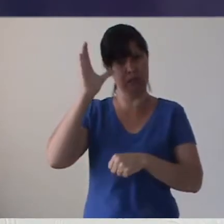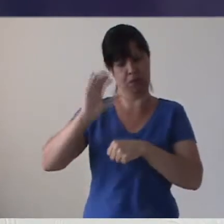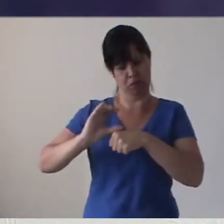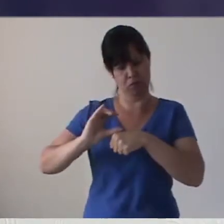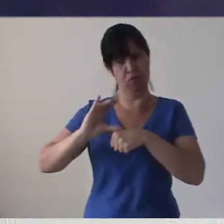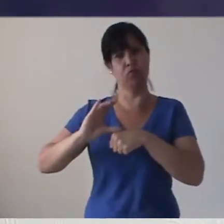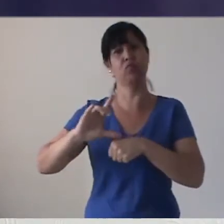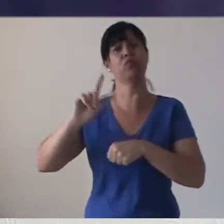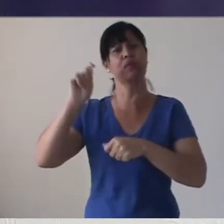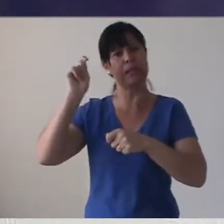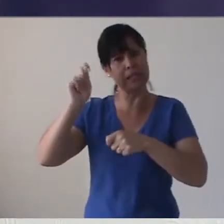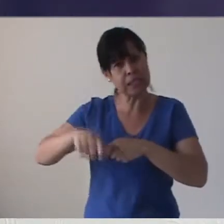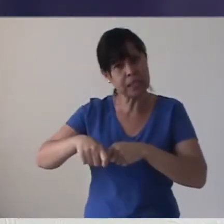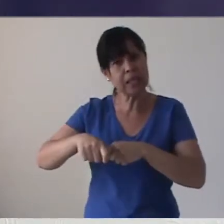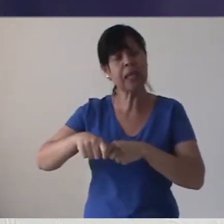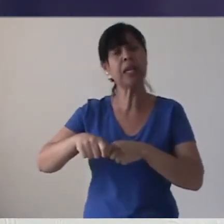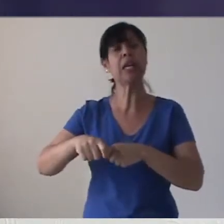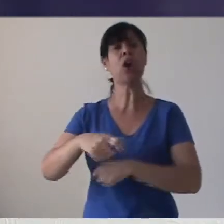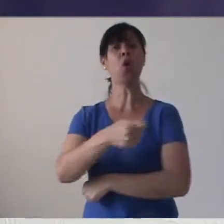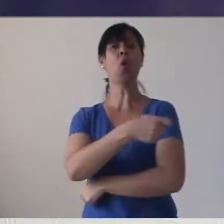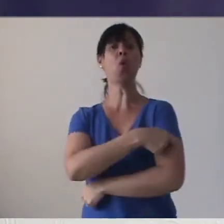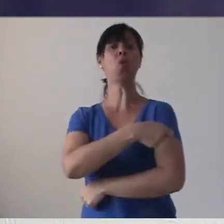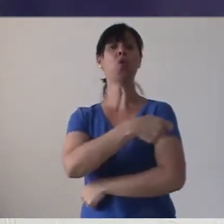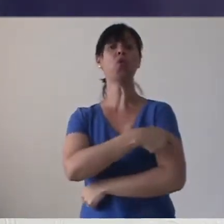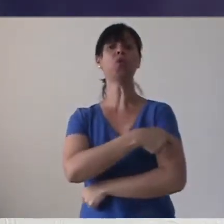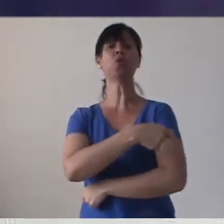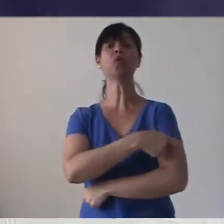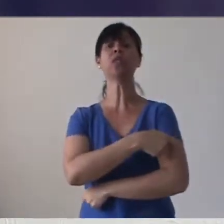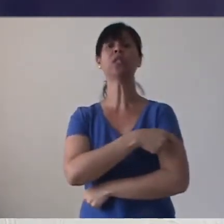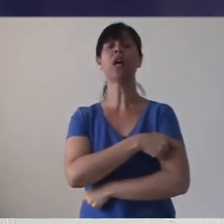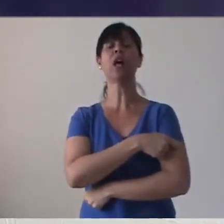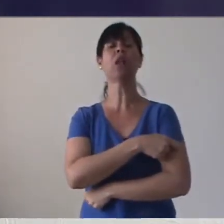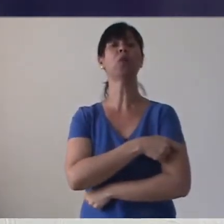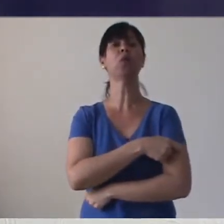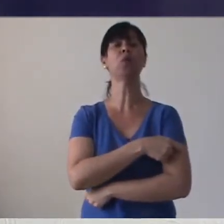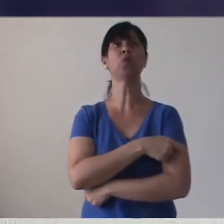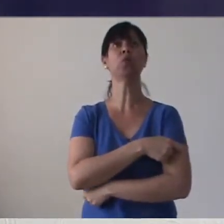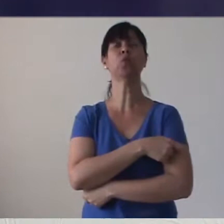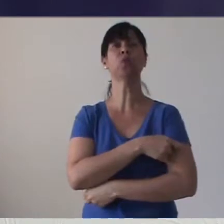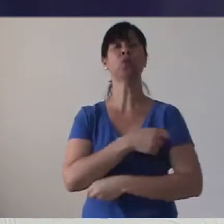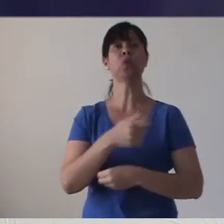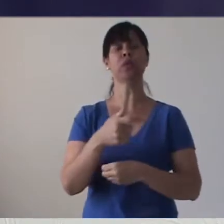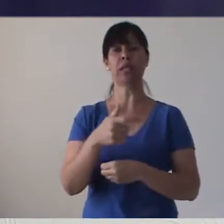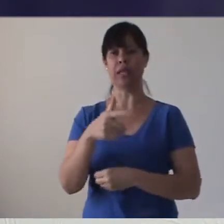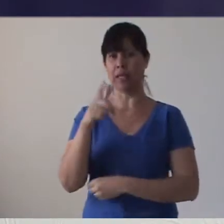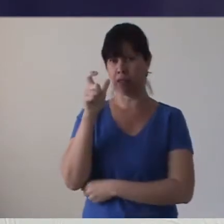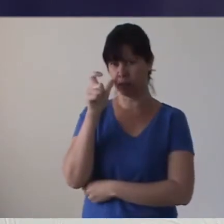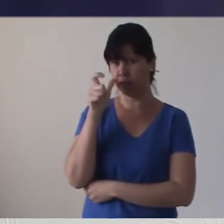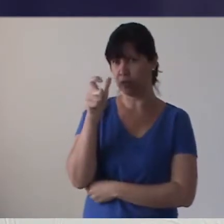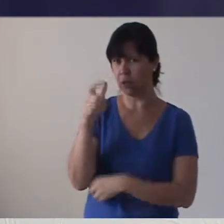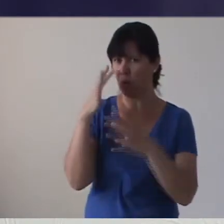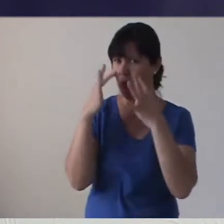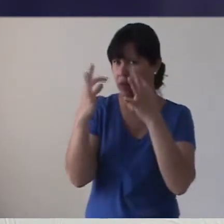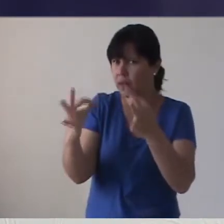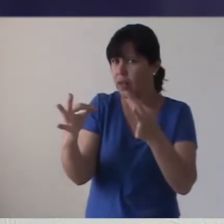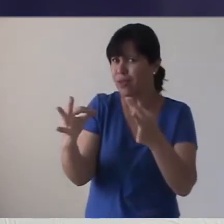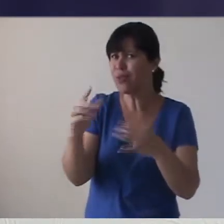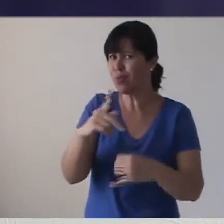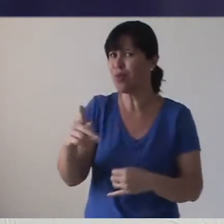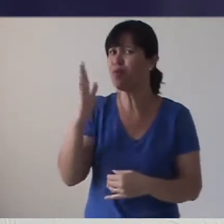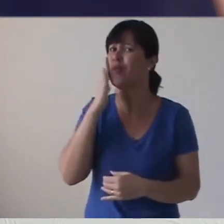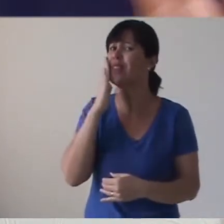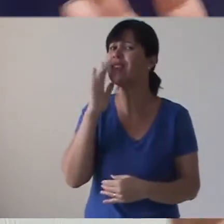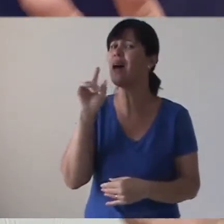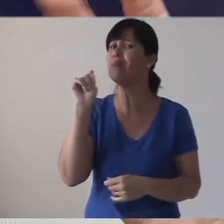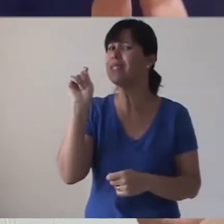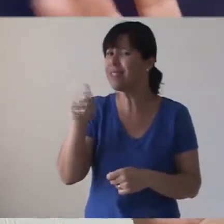Os alunos, eles se fixam nesse ponto, se o professor sabe ou não a matéria,